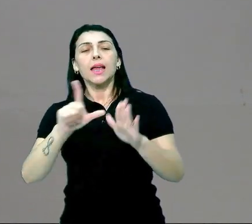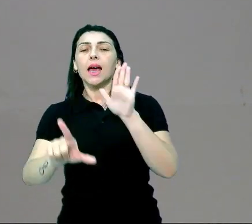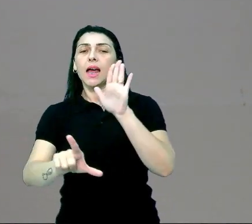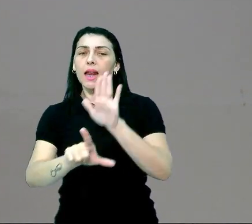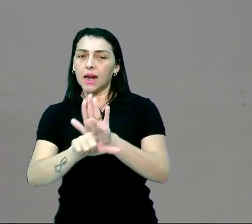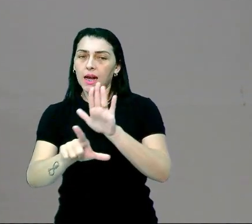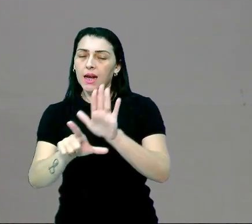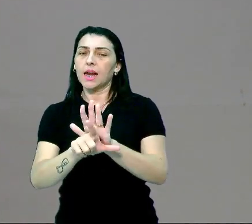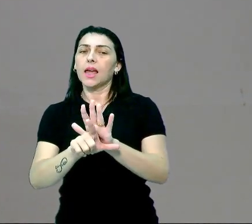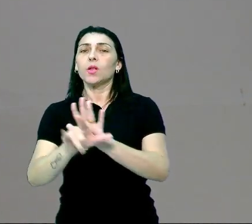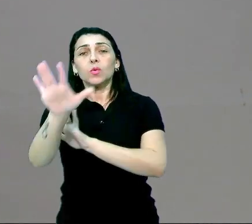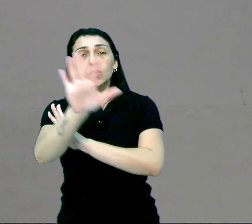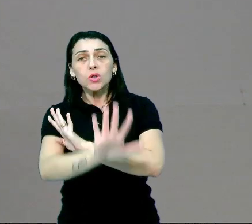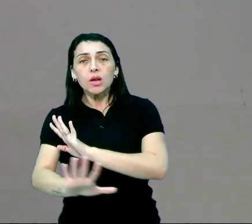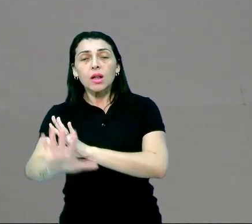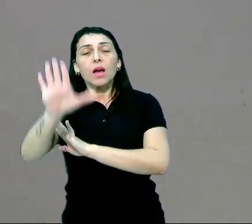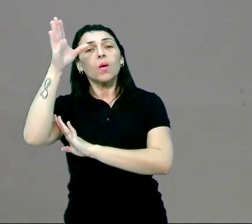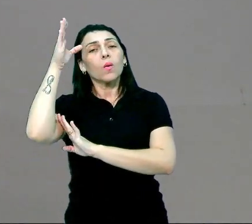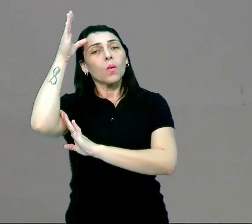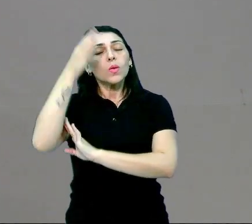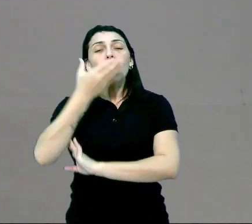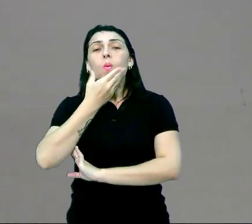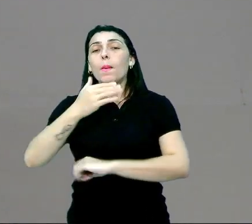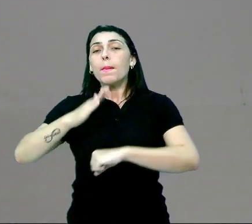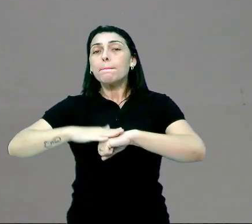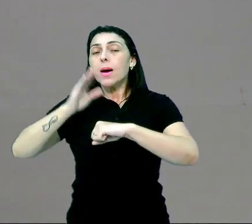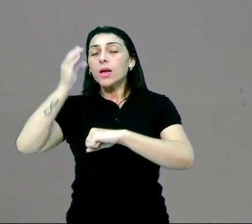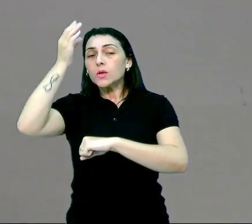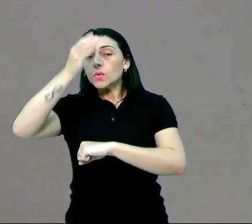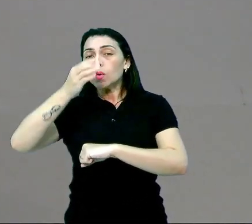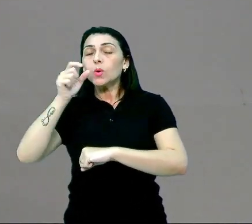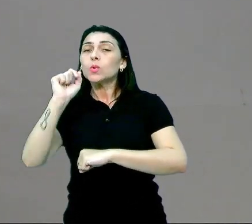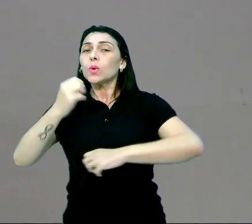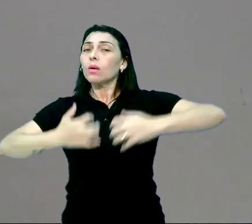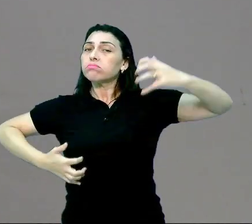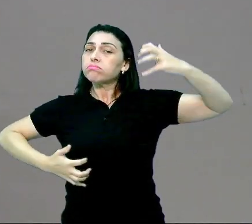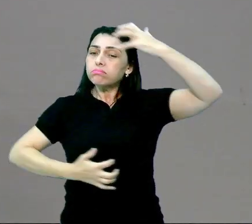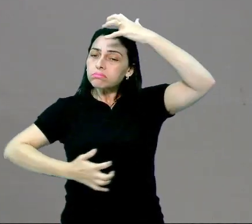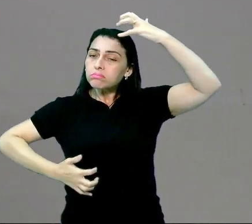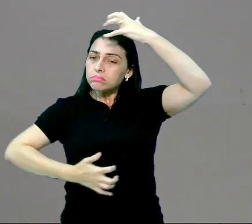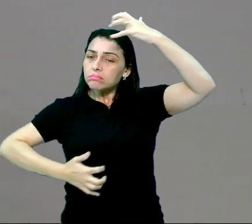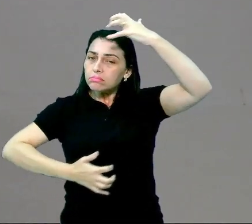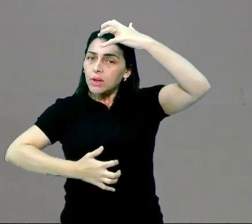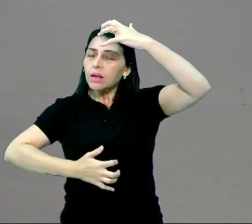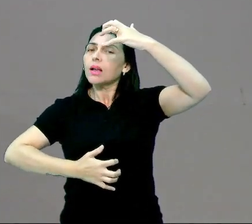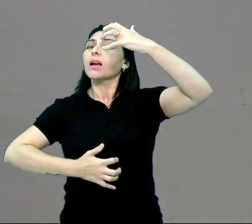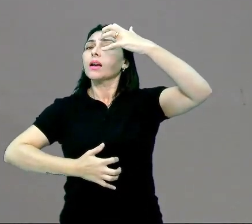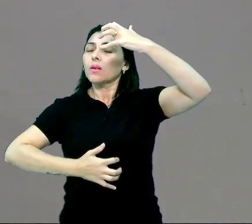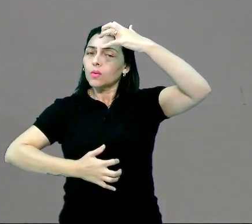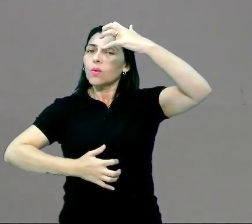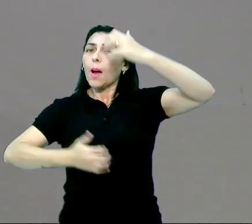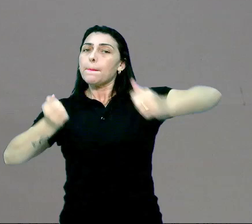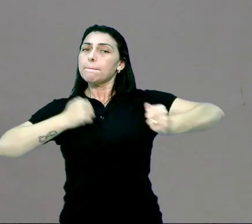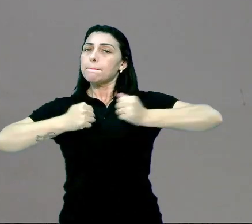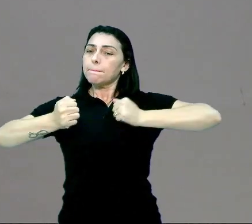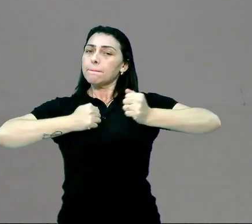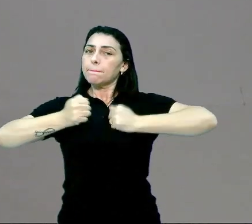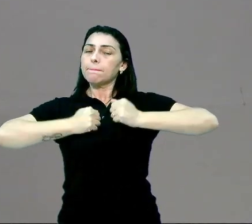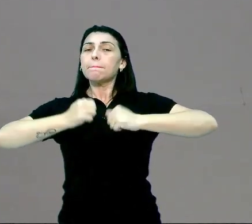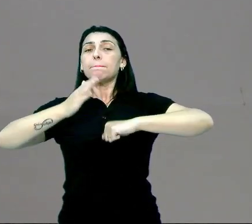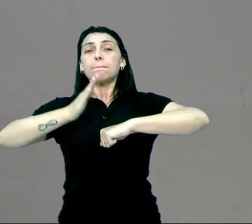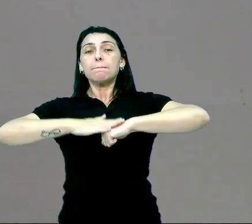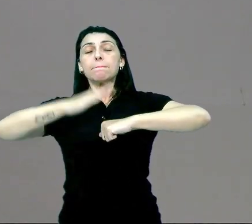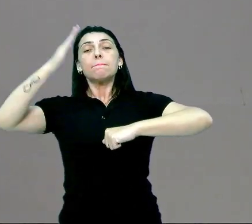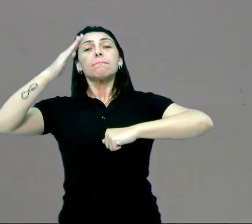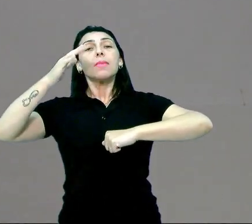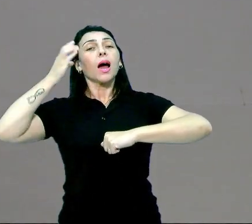da complexidade de consciência. Então, o homem é mais consciente do que um chimpanzé. O chimpanzé é mais consciente do que